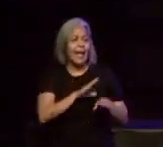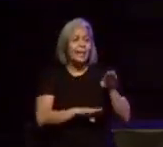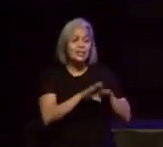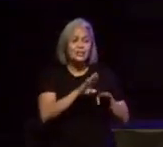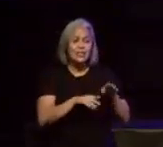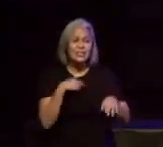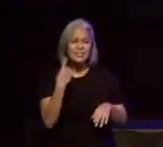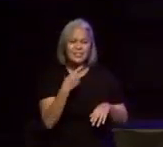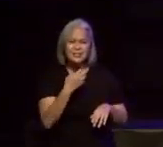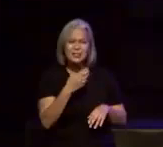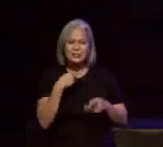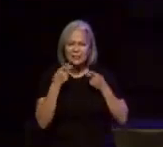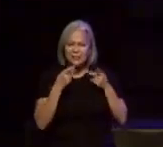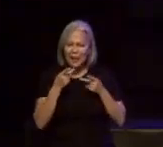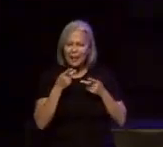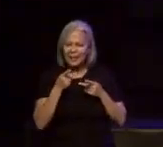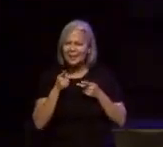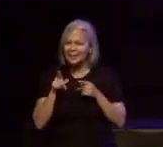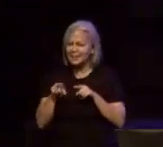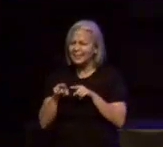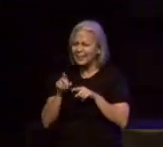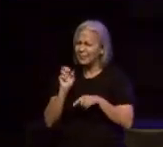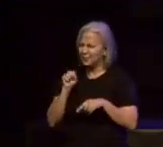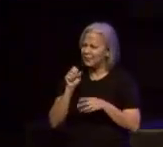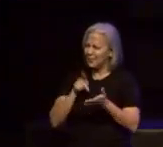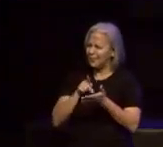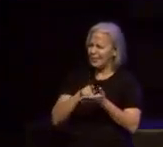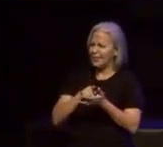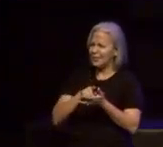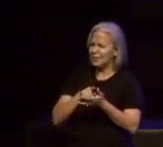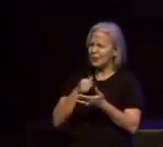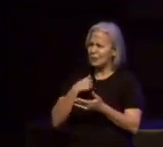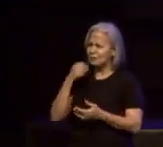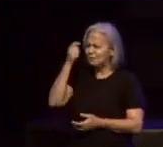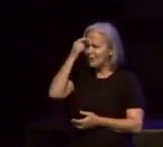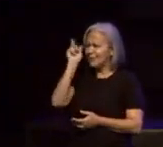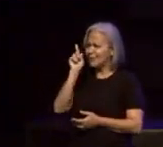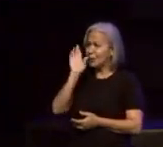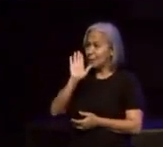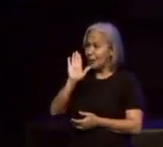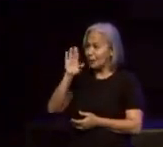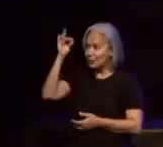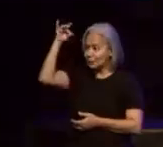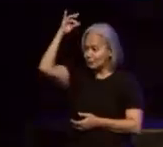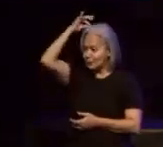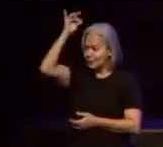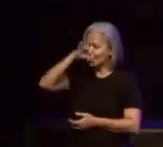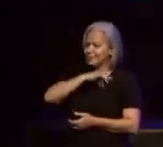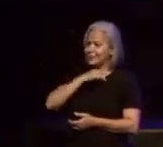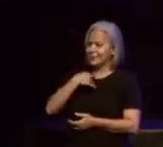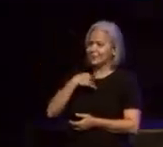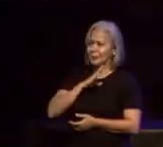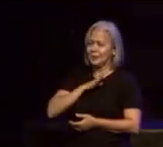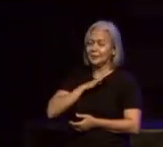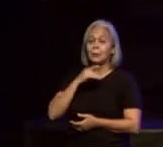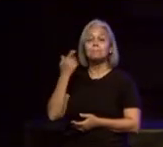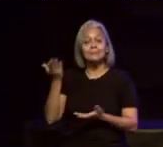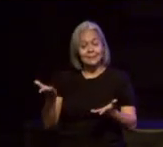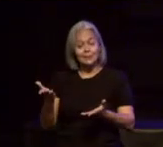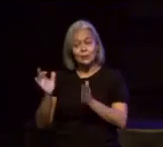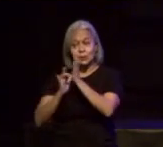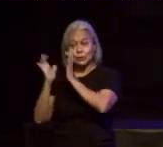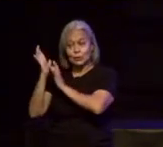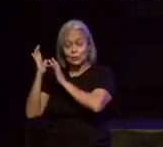meu Deus, de onde veio isso? Não estava em mim, foi Deus que te deu aquilo, né? Nenhum ser humano saberia por si